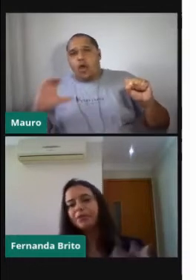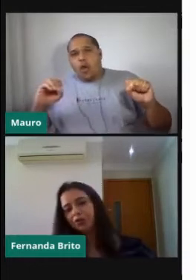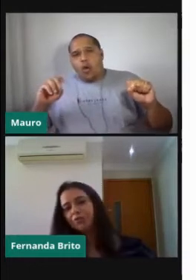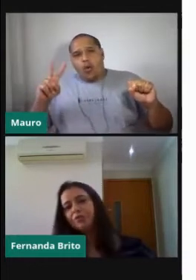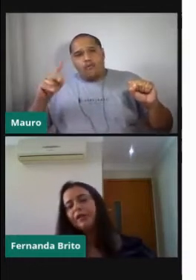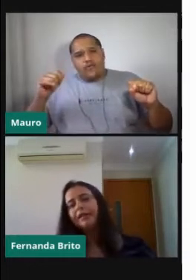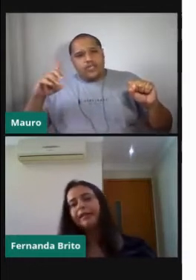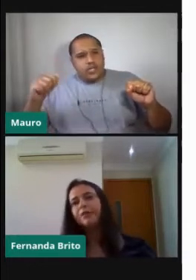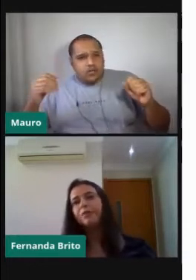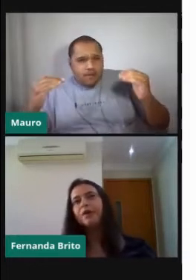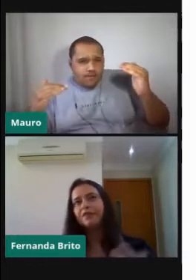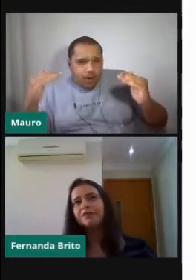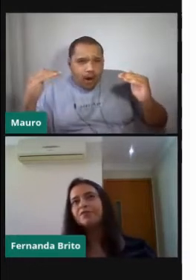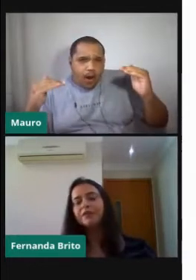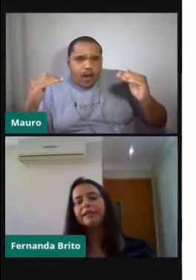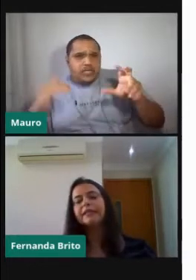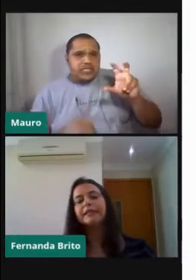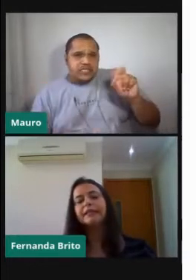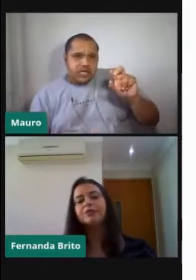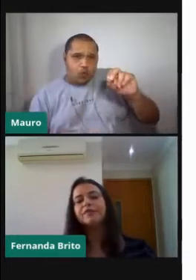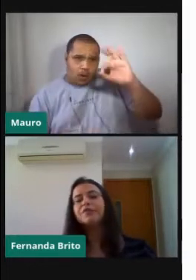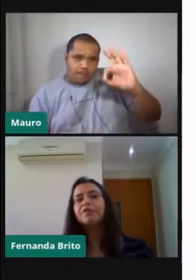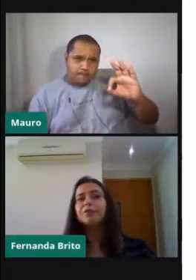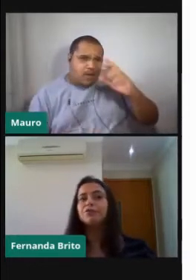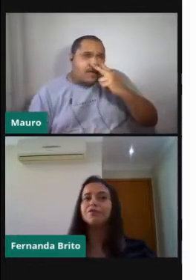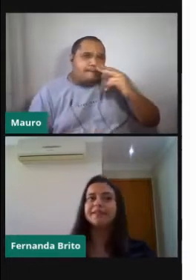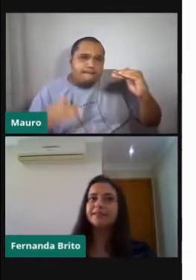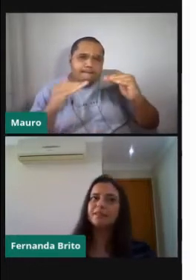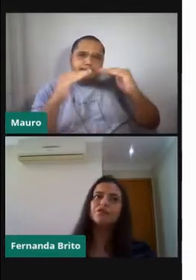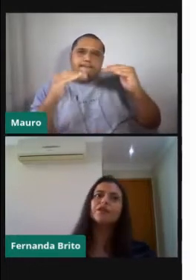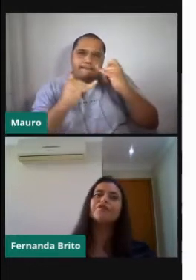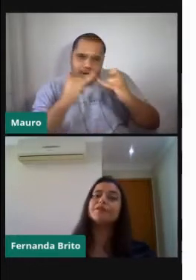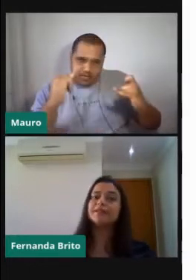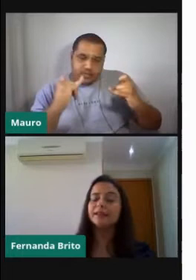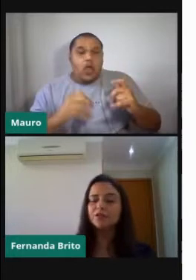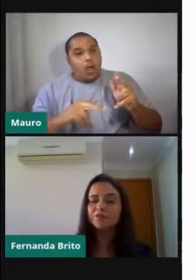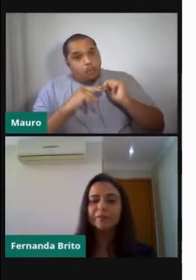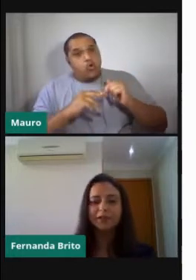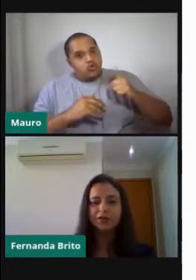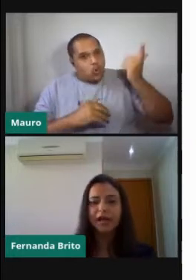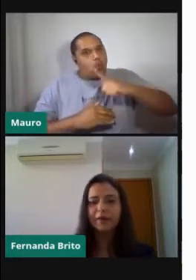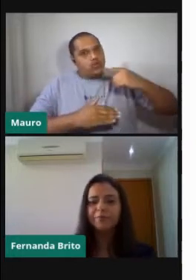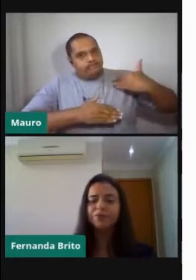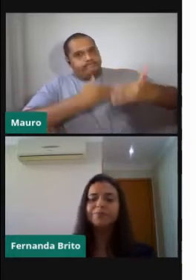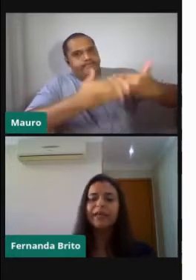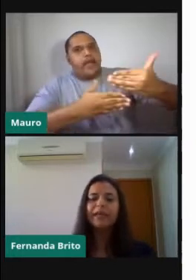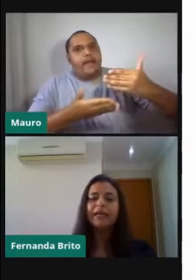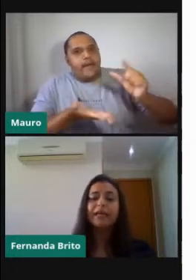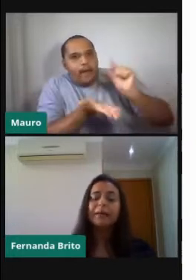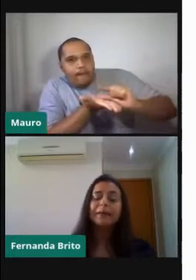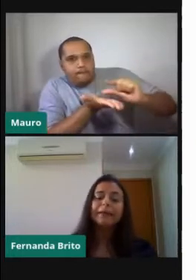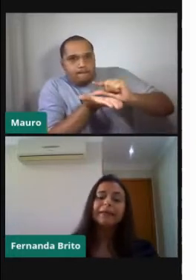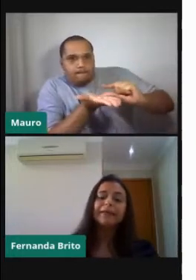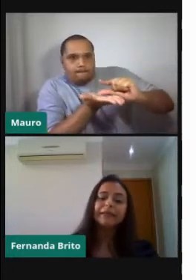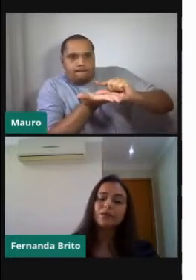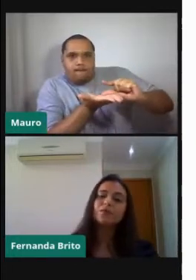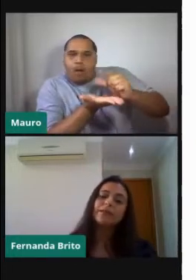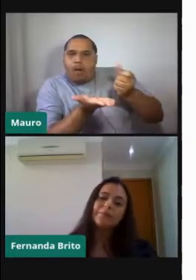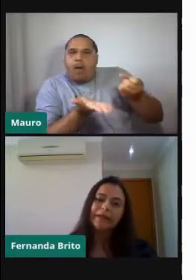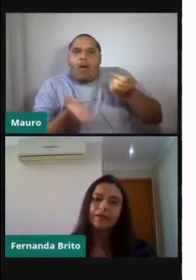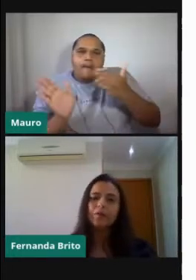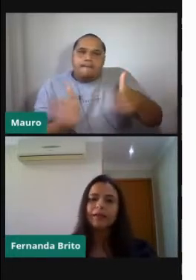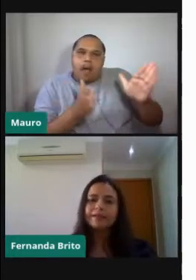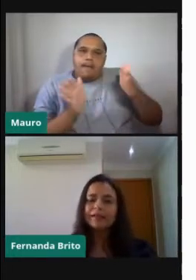experiência permitiu que o avanço, né, no desenvolvimento de vacinas, né, fosse relativamente rápido,